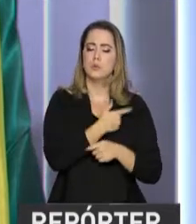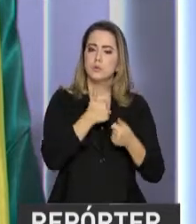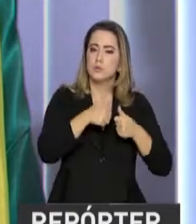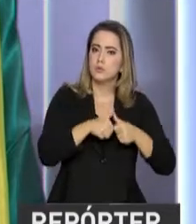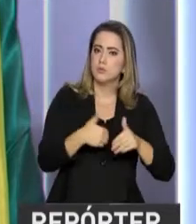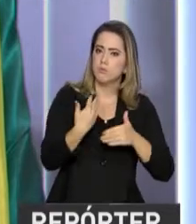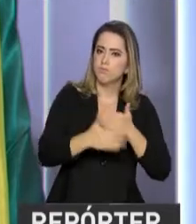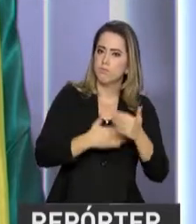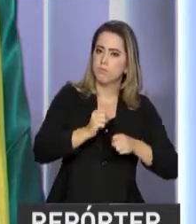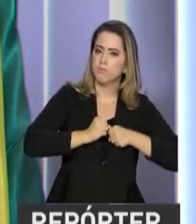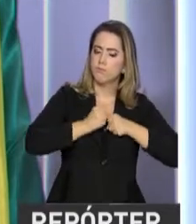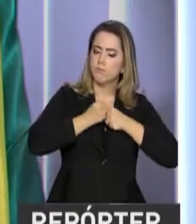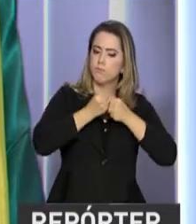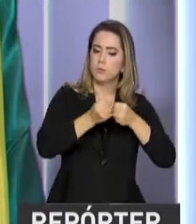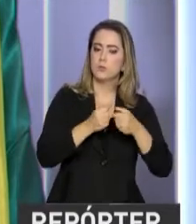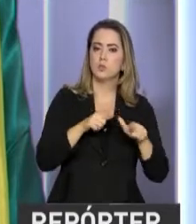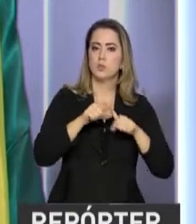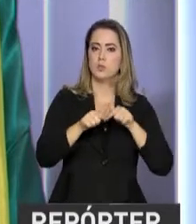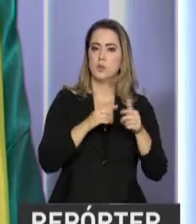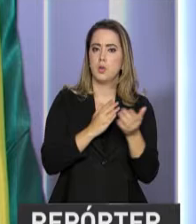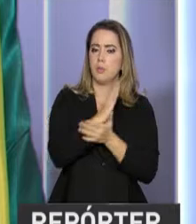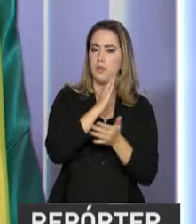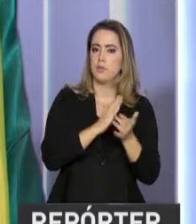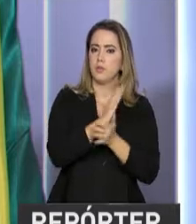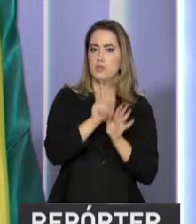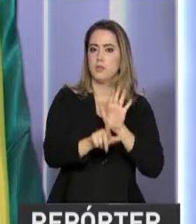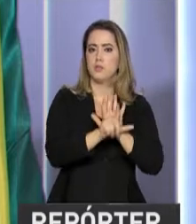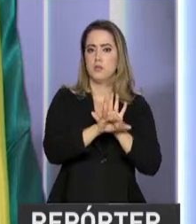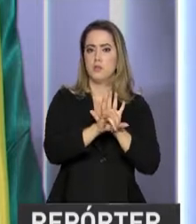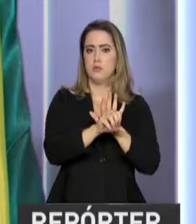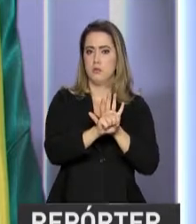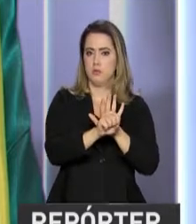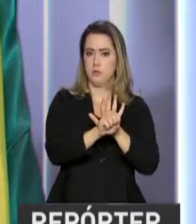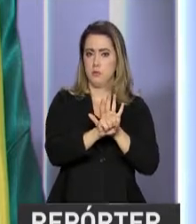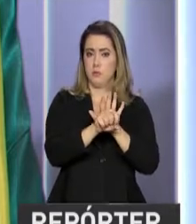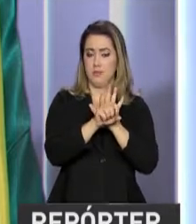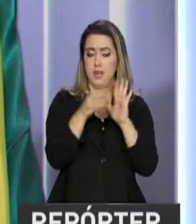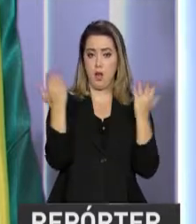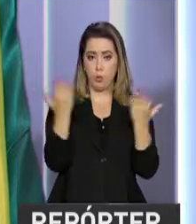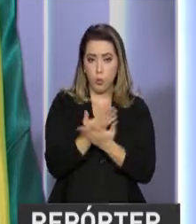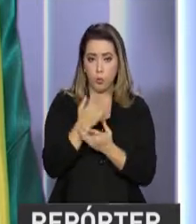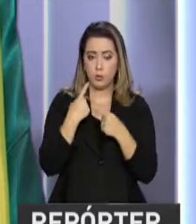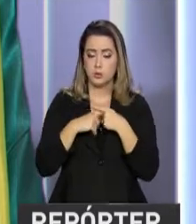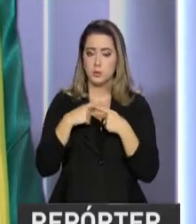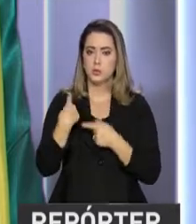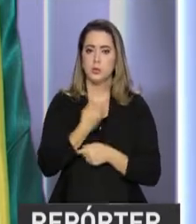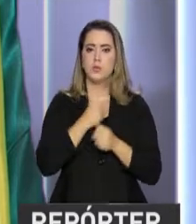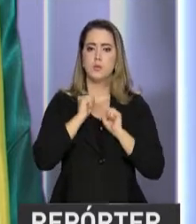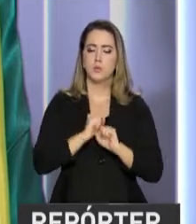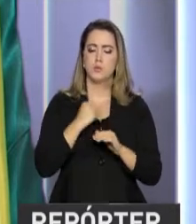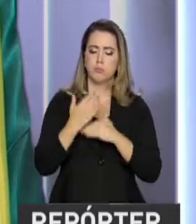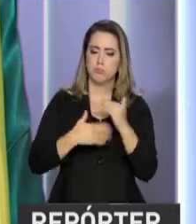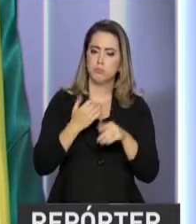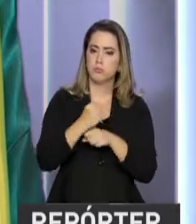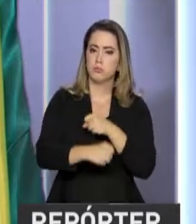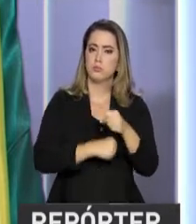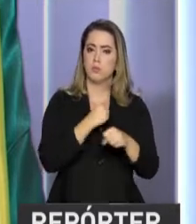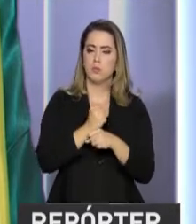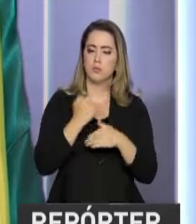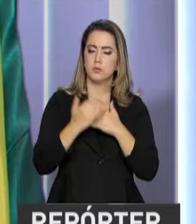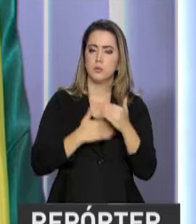estamos engajados e determinados até a aprovação da reforma da previdência agora para que nós possamos ao longo do próximo ano